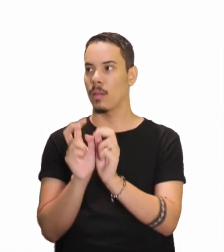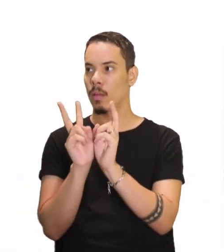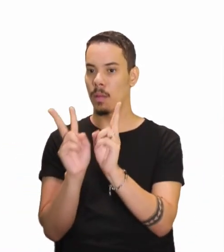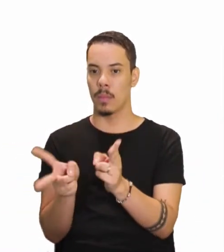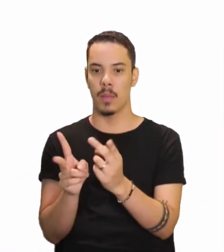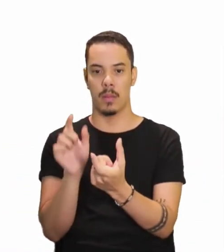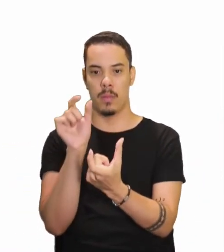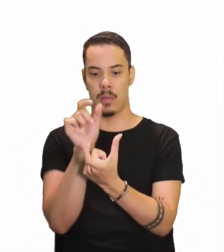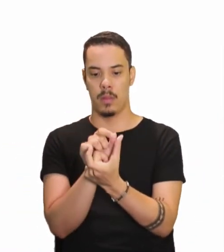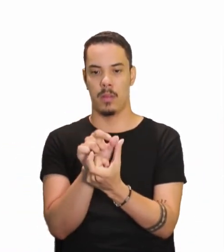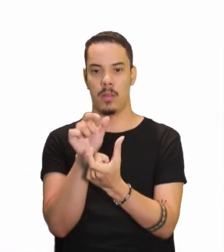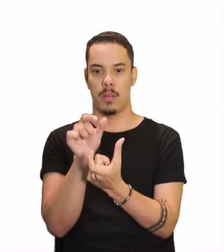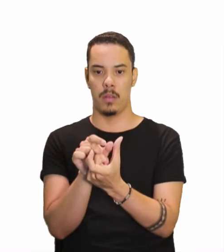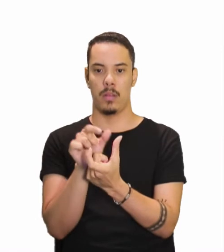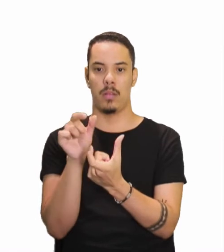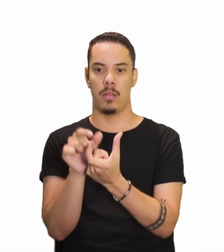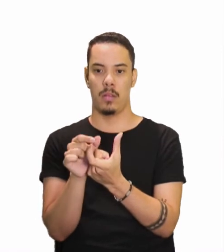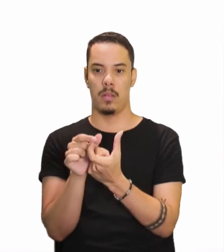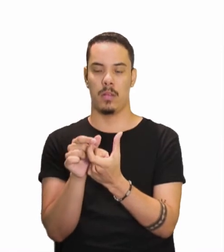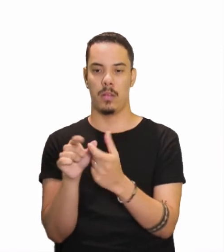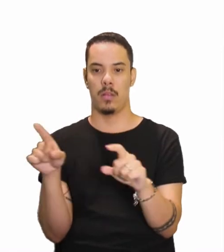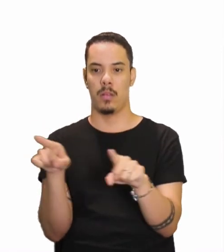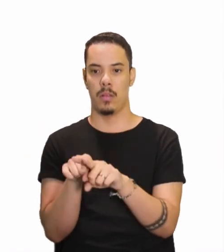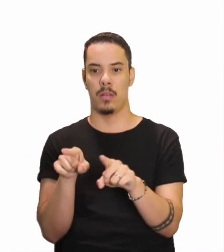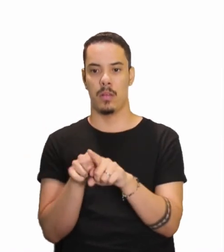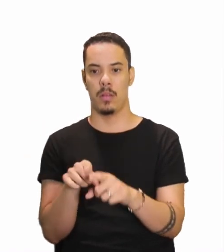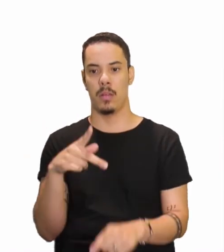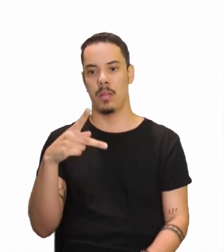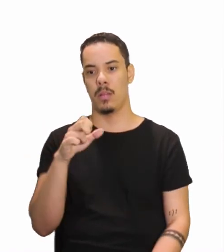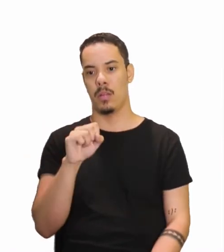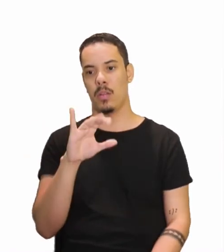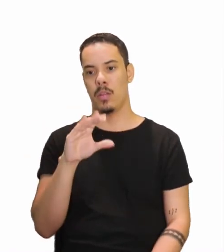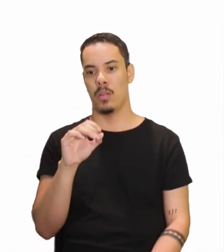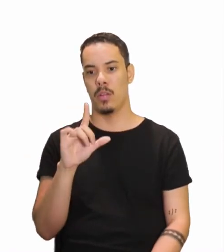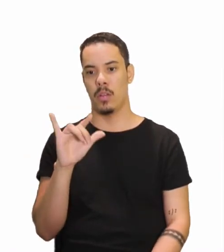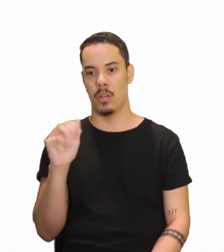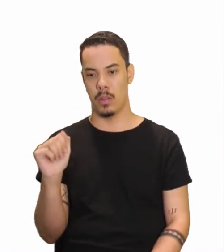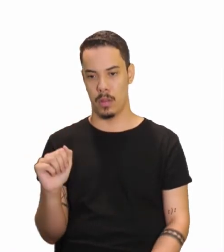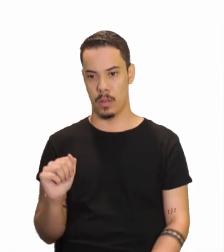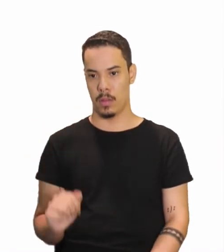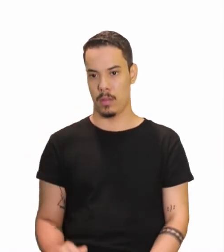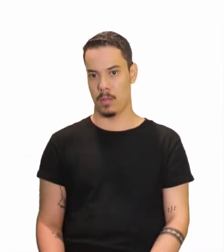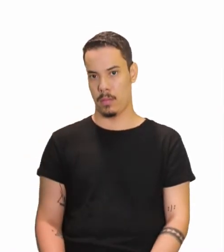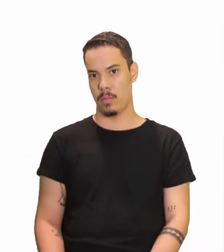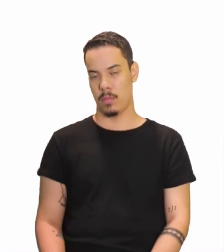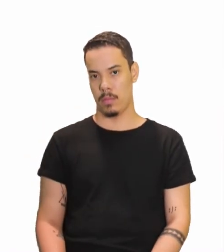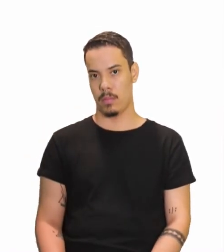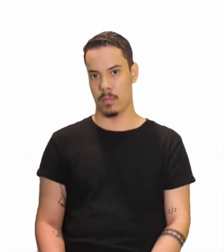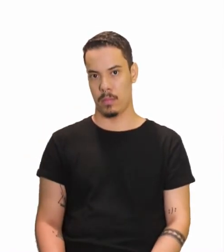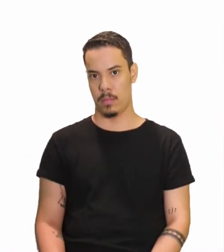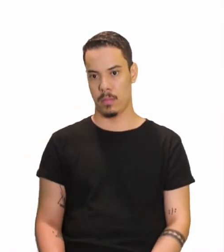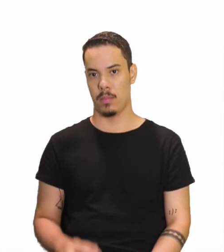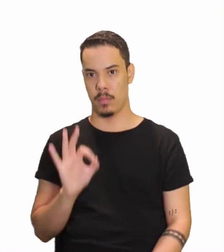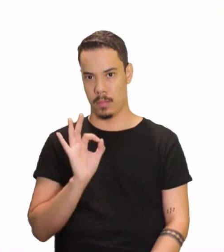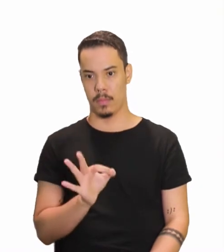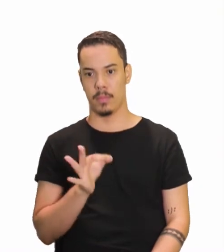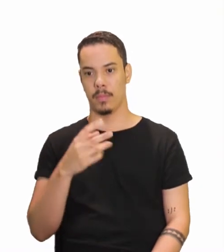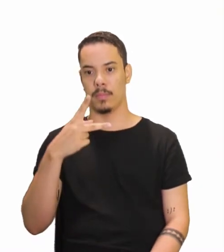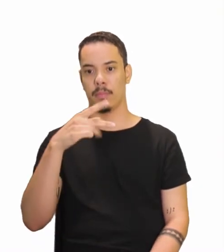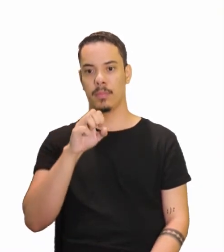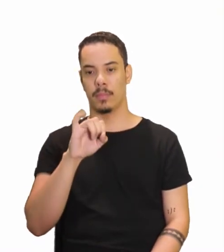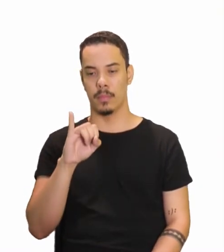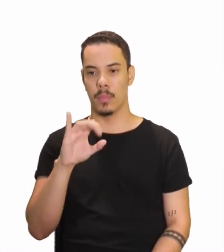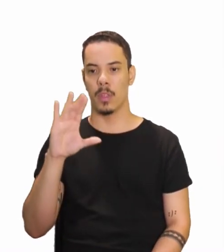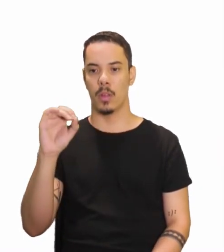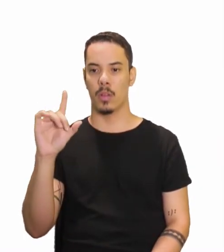mesma sílaba. e assim psicologia, né? Não é psicologia separado, né? Certo? E